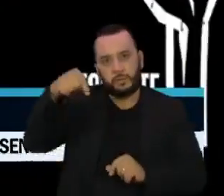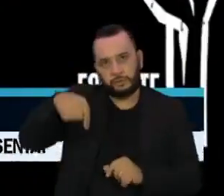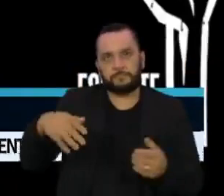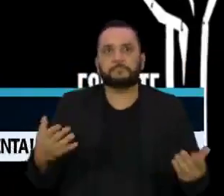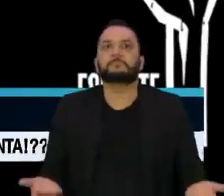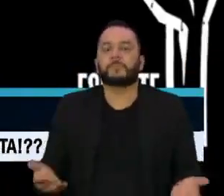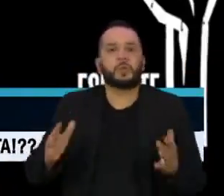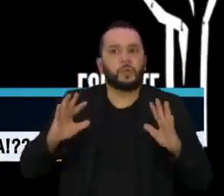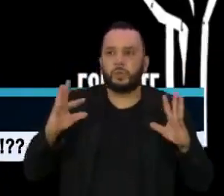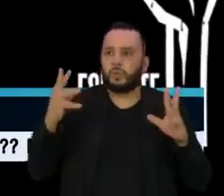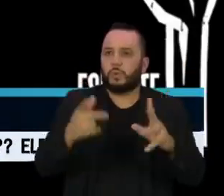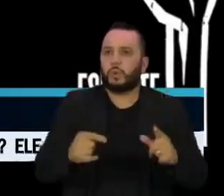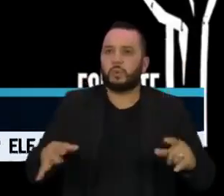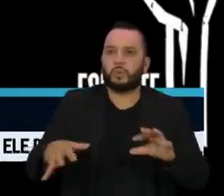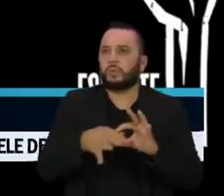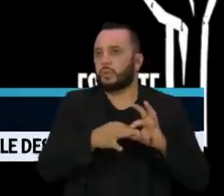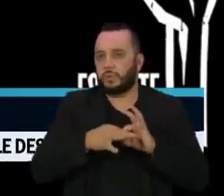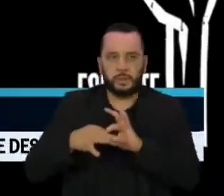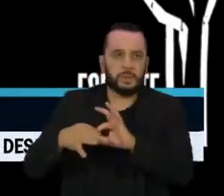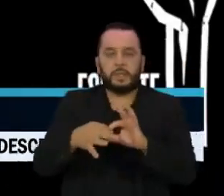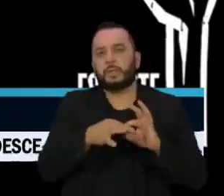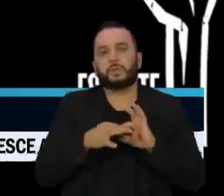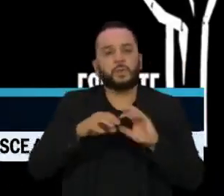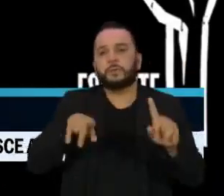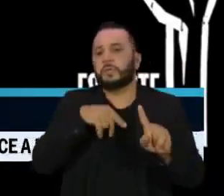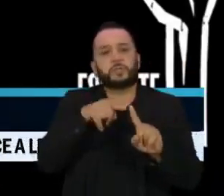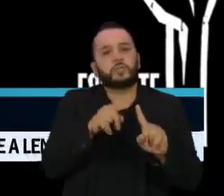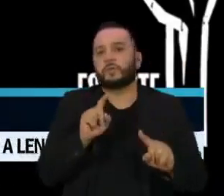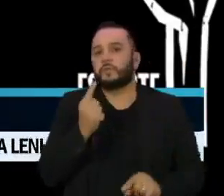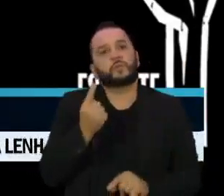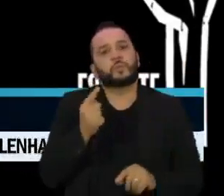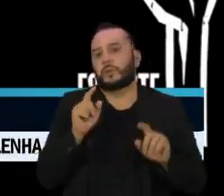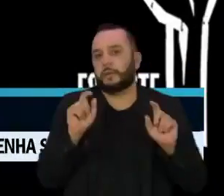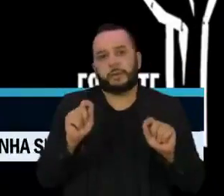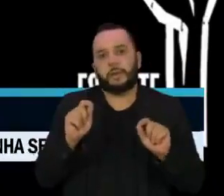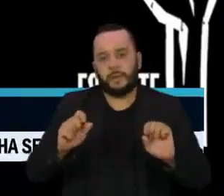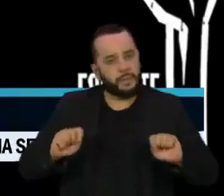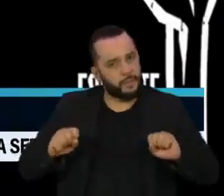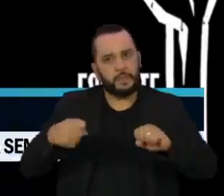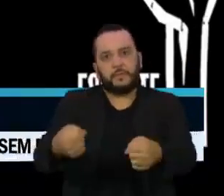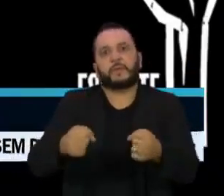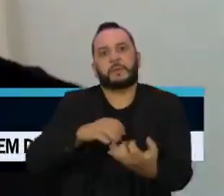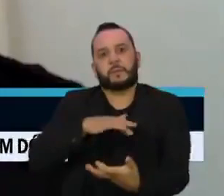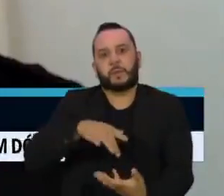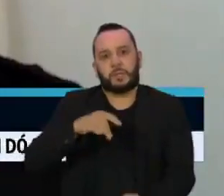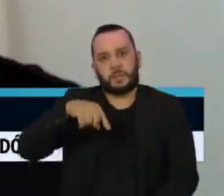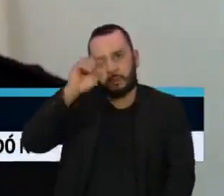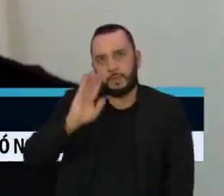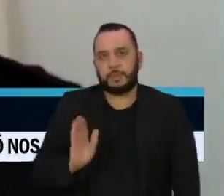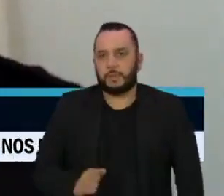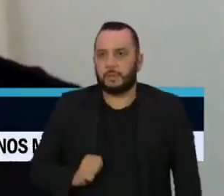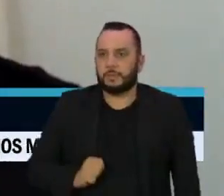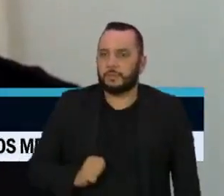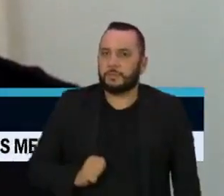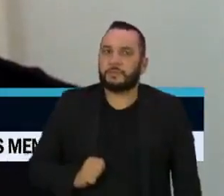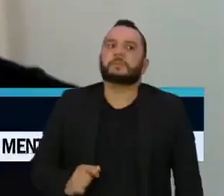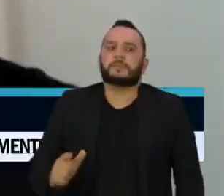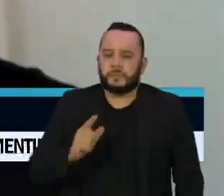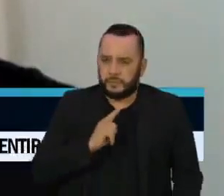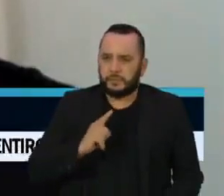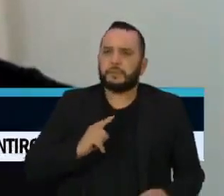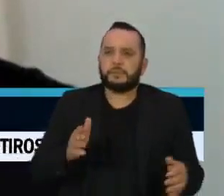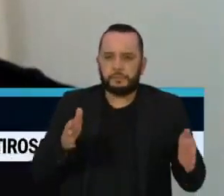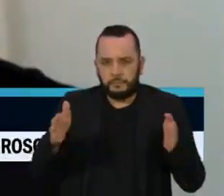organizada. Todos unidos em torno de uma única causa, a defesa da democracia no país. Uma poderosa vigília